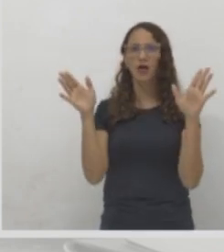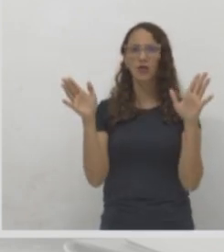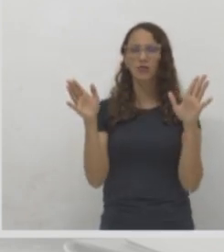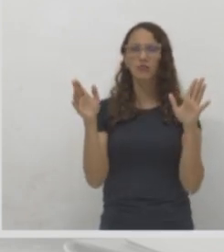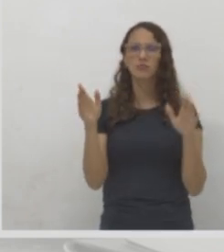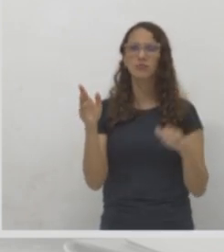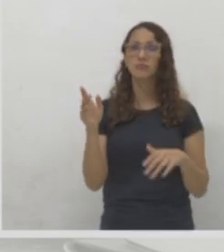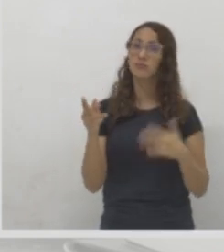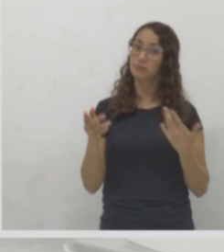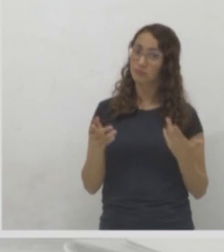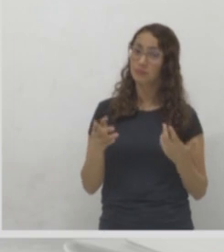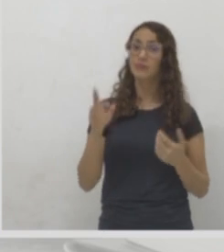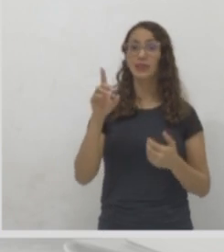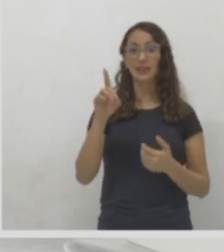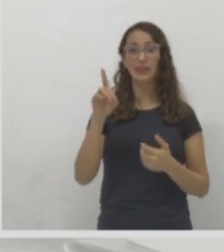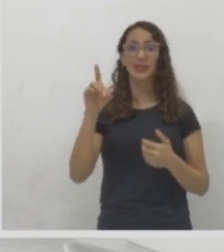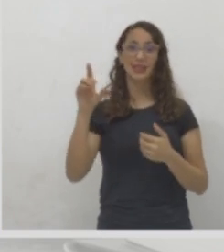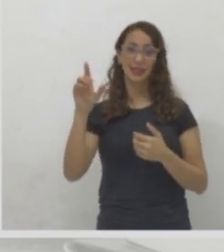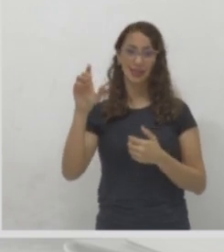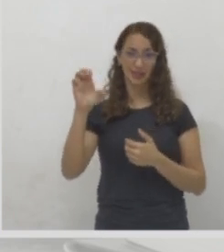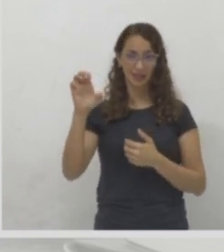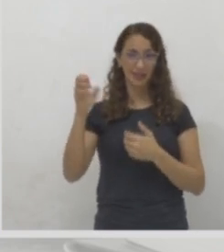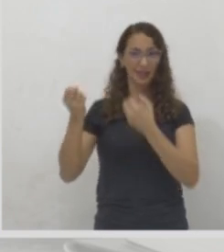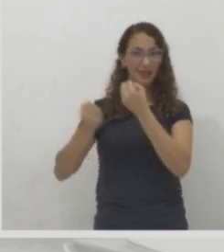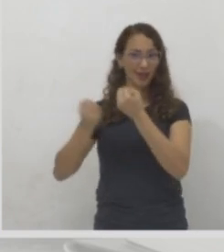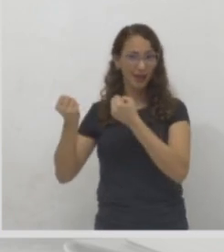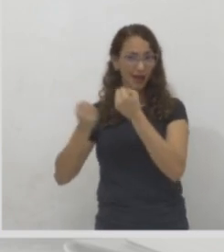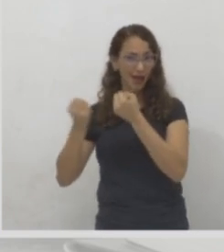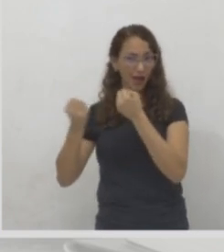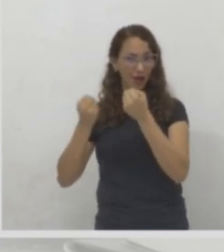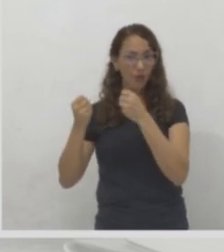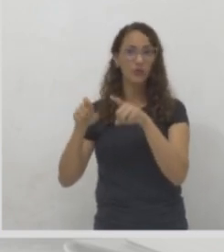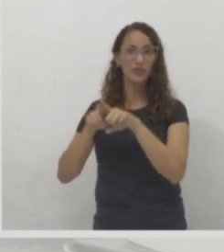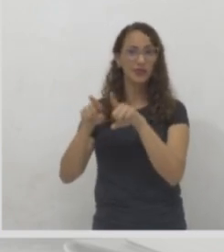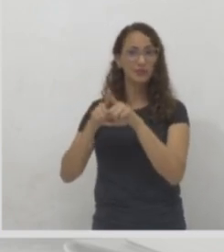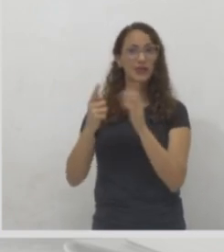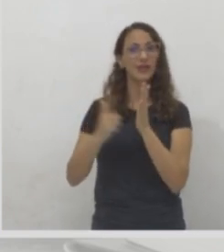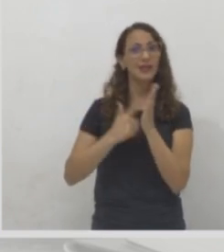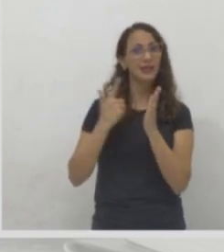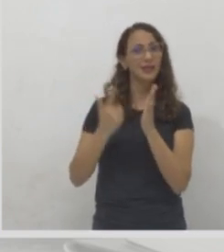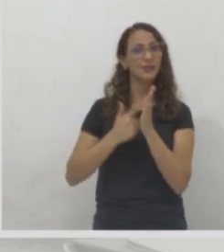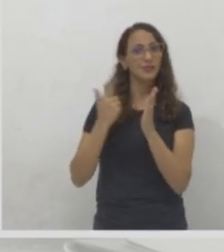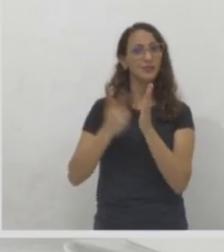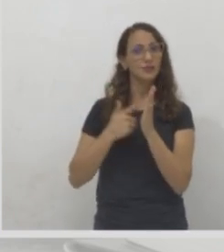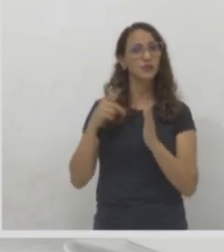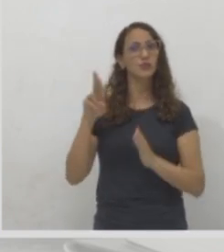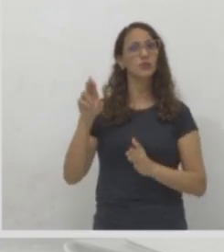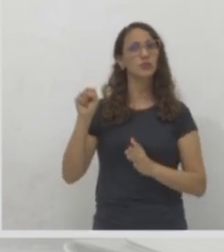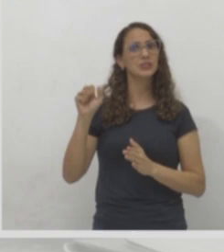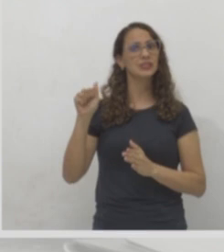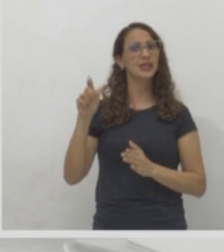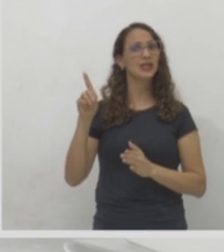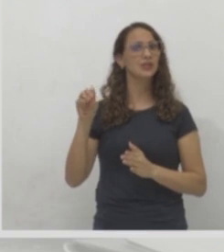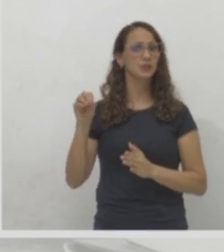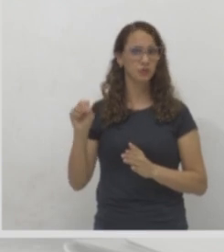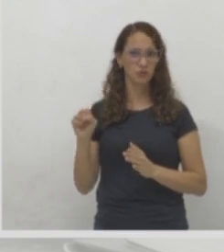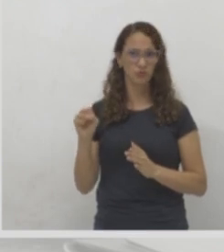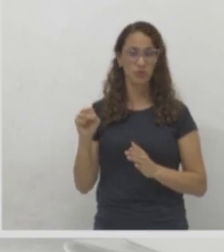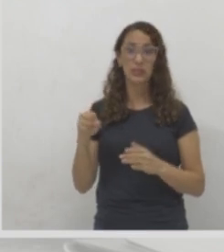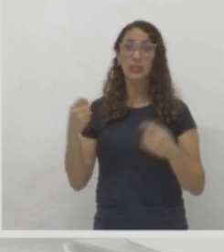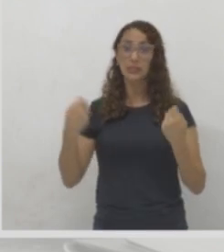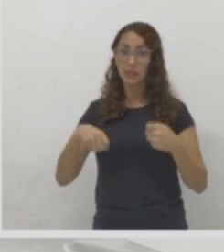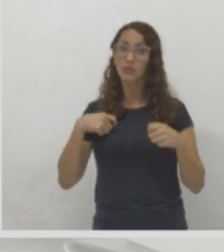gosta? Gosta de carro e de livros usados. Então, tá aqui o complemento. Mas esse complemento tá se ligando ao